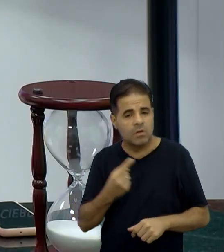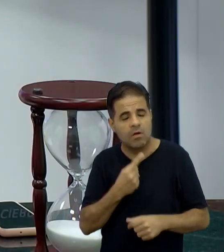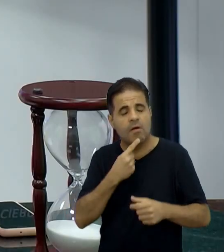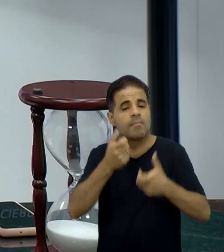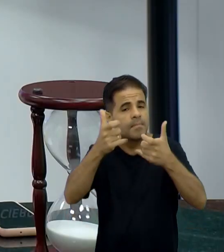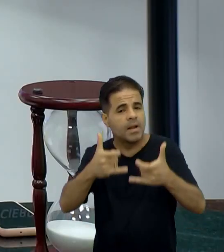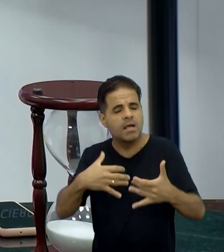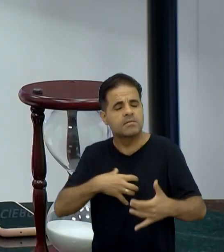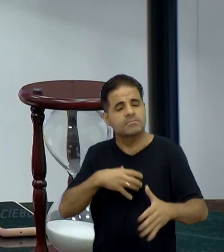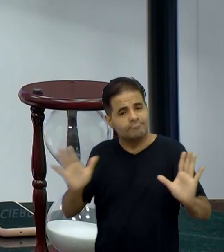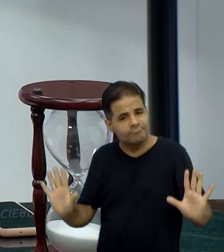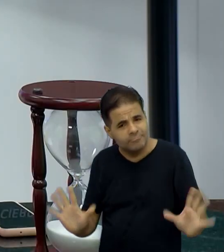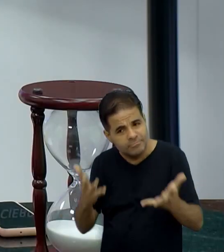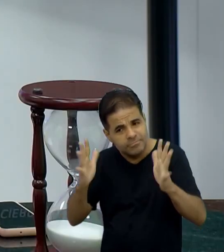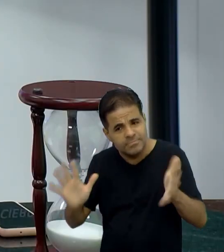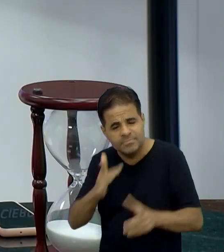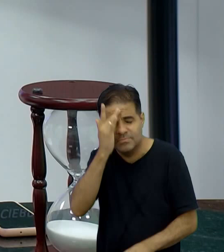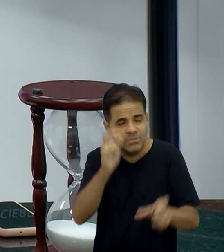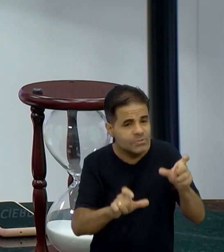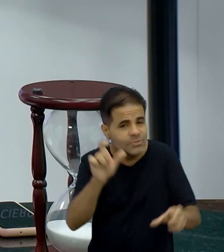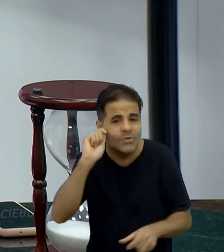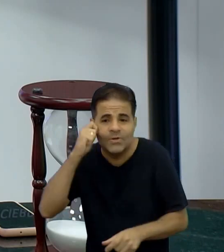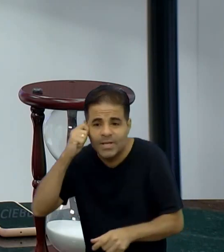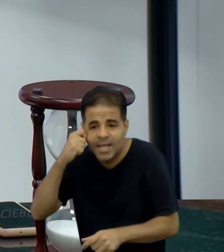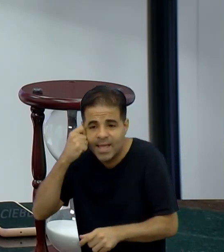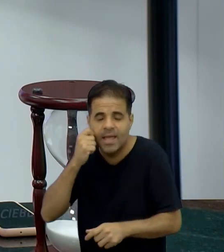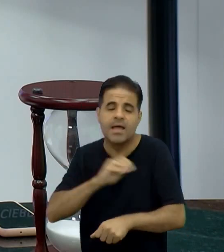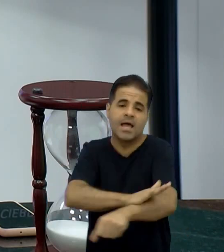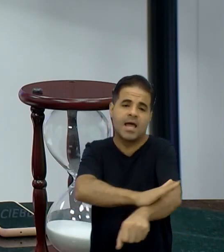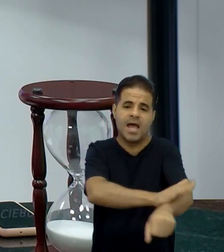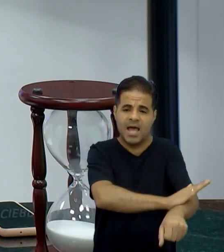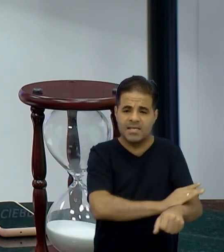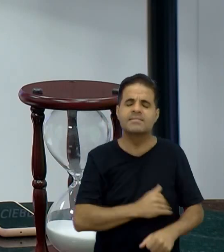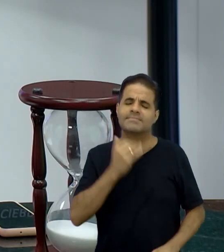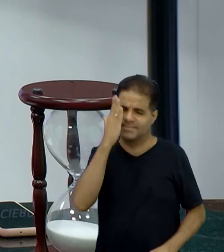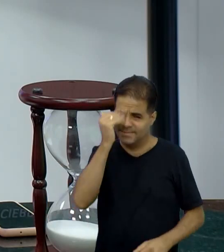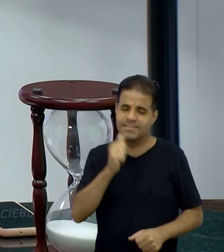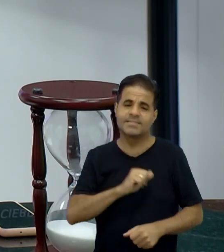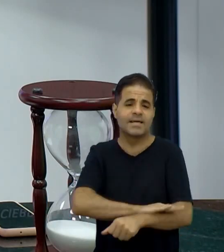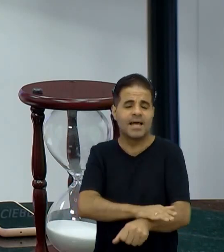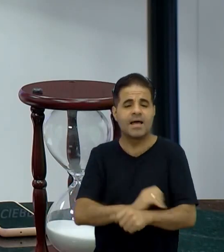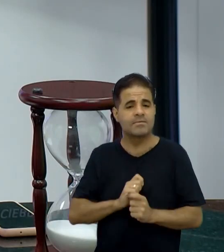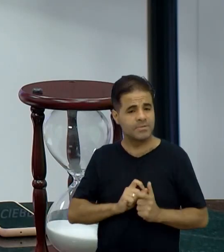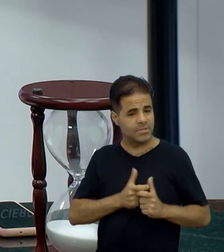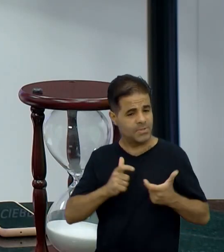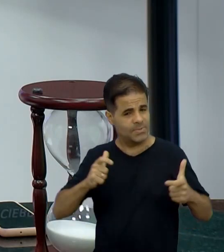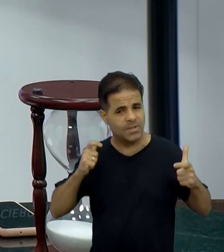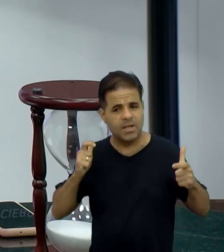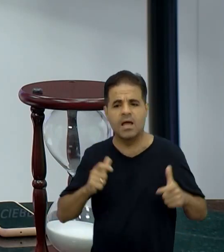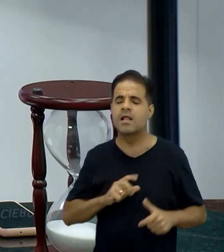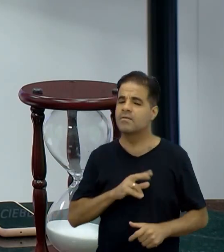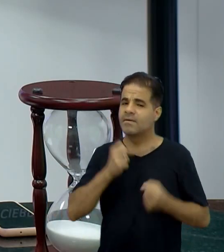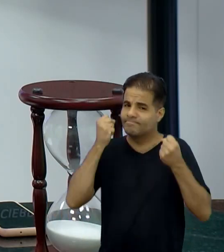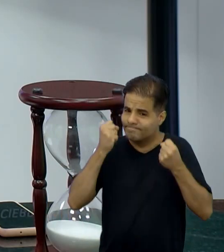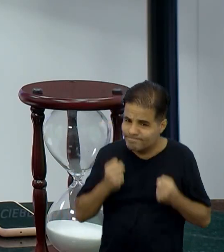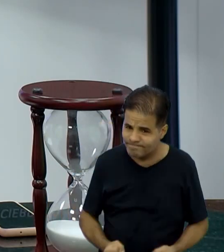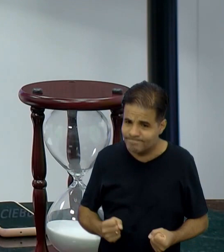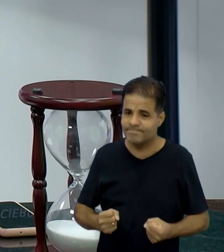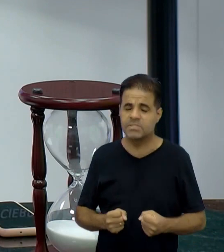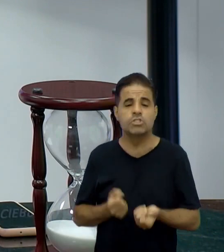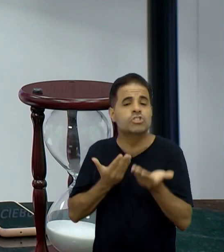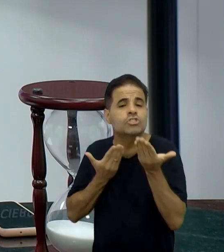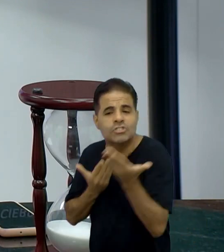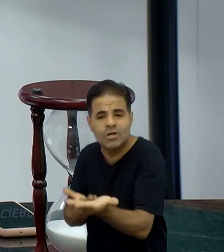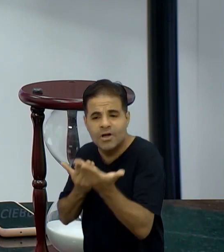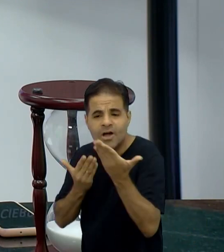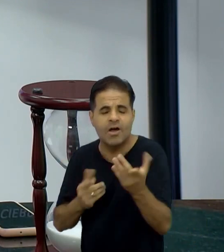fala assim de incentivo para jovens negros de periferia, é porque o racismo estrutural, ele vai pesar para esses